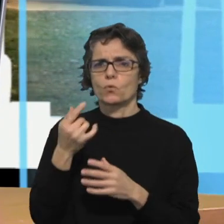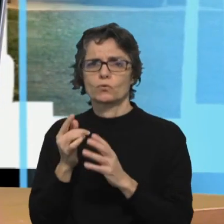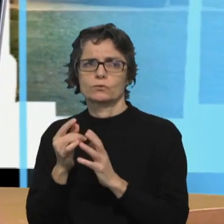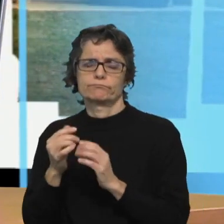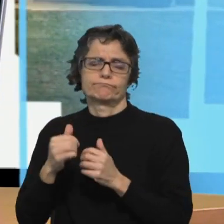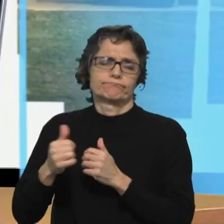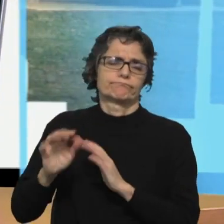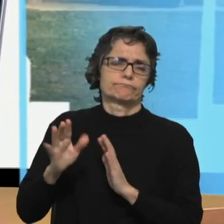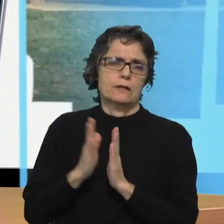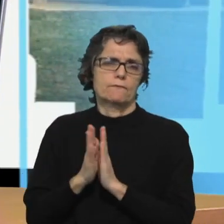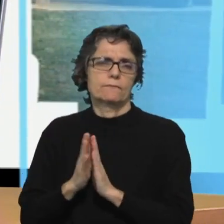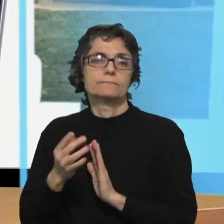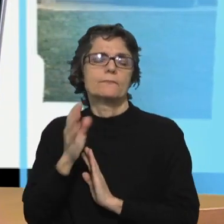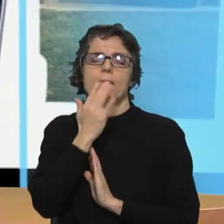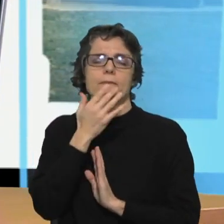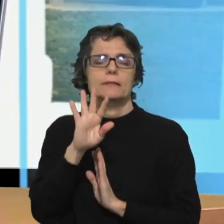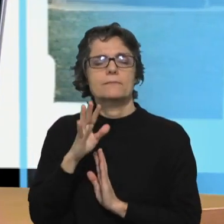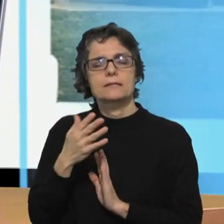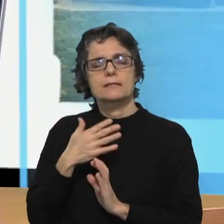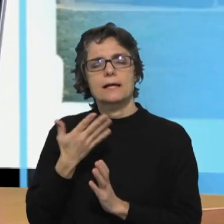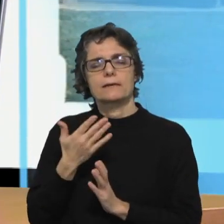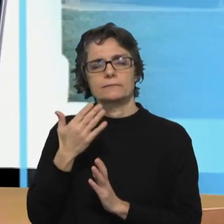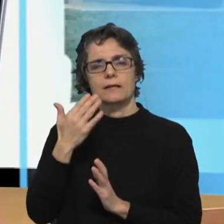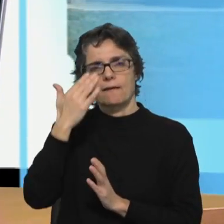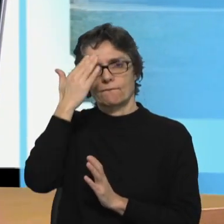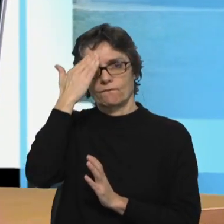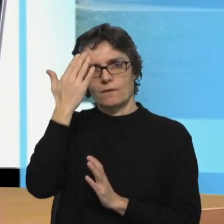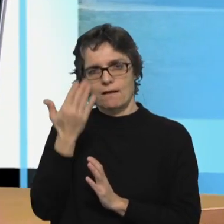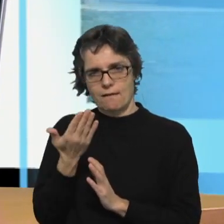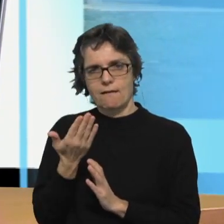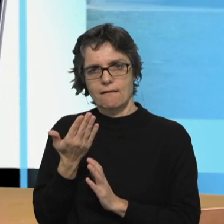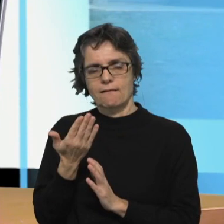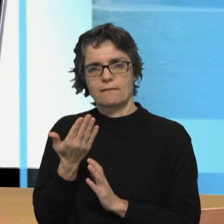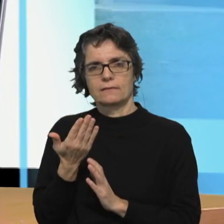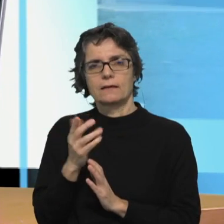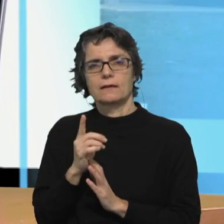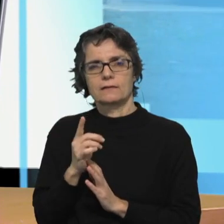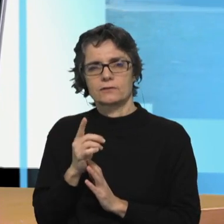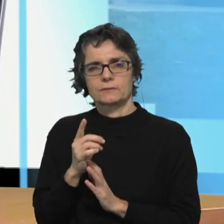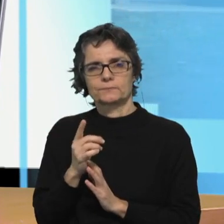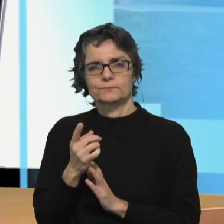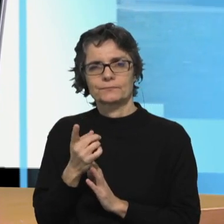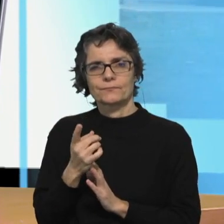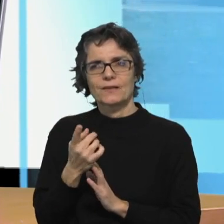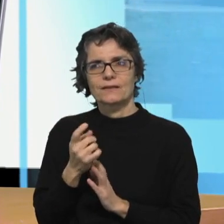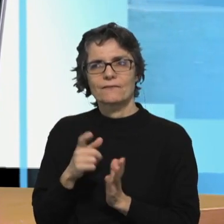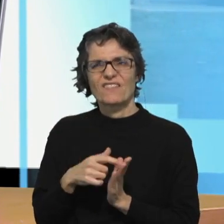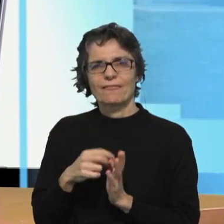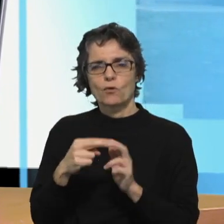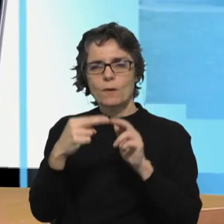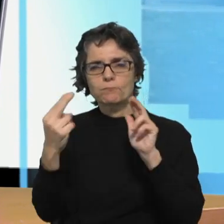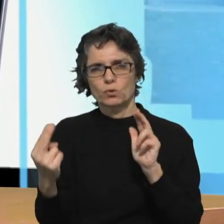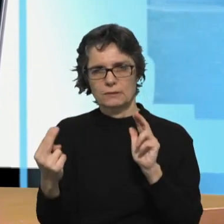tudo. Mas há uma consciência grande de que há aqui a necessidade de uma de uma ponte mais